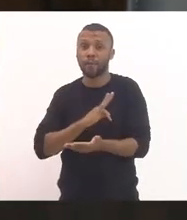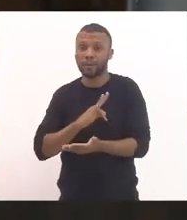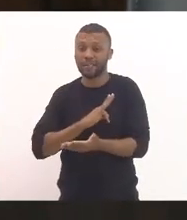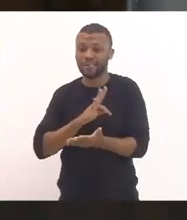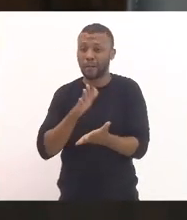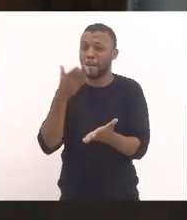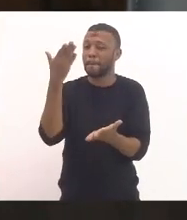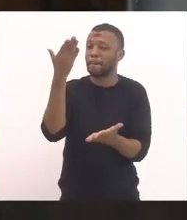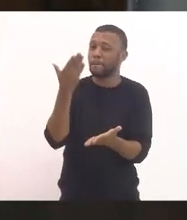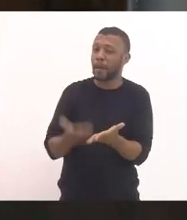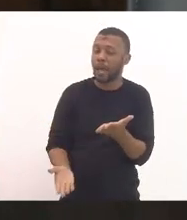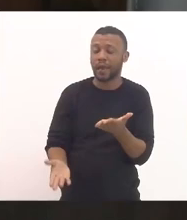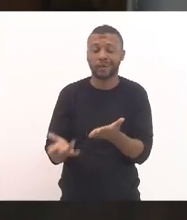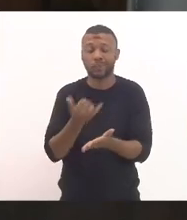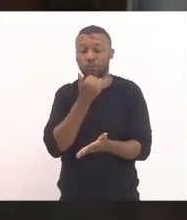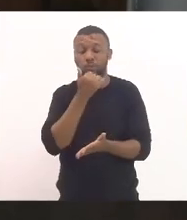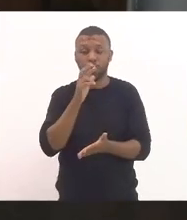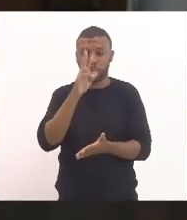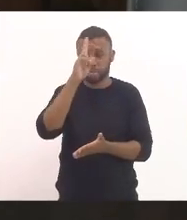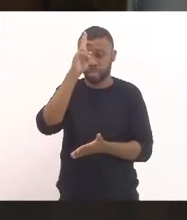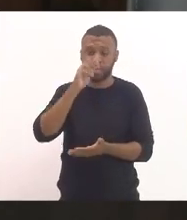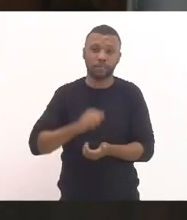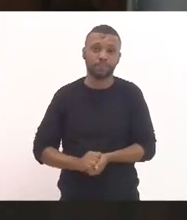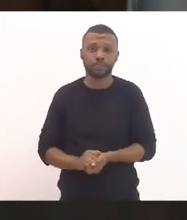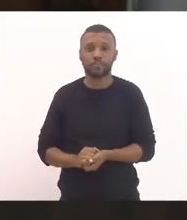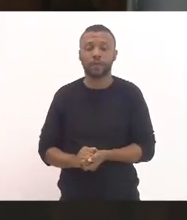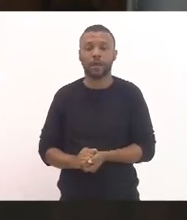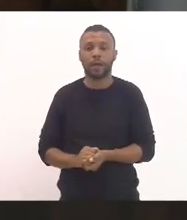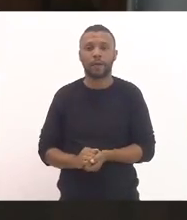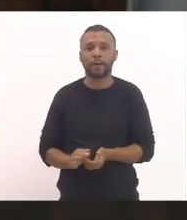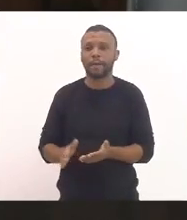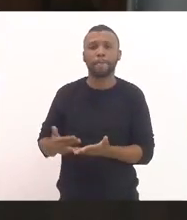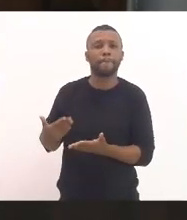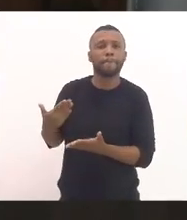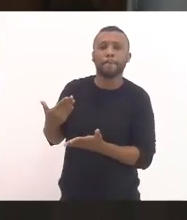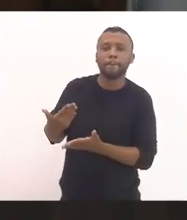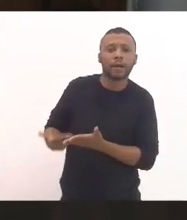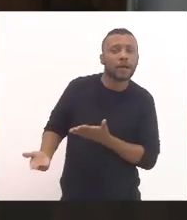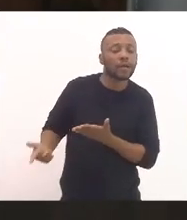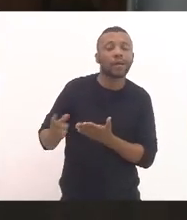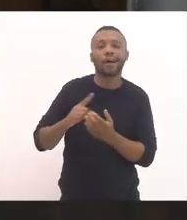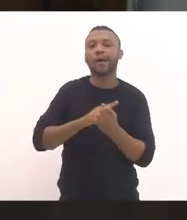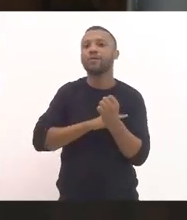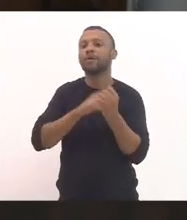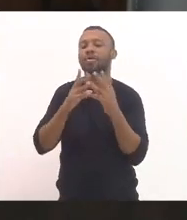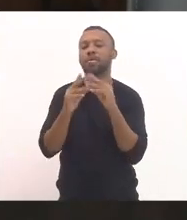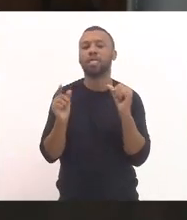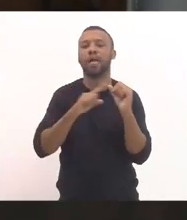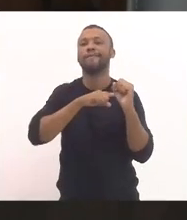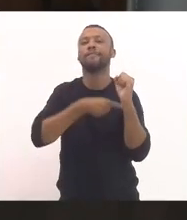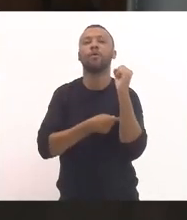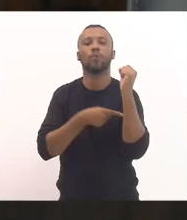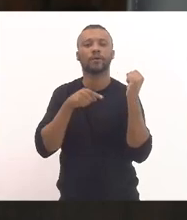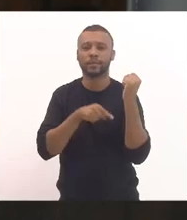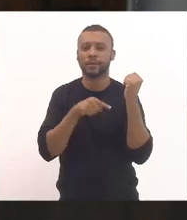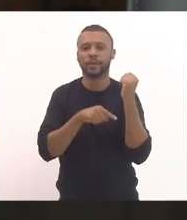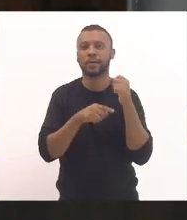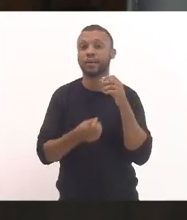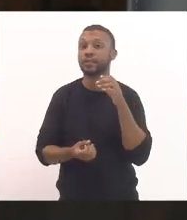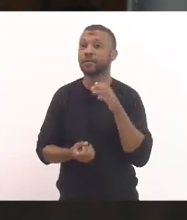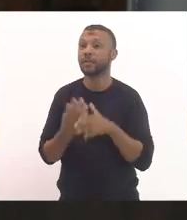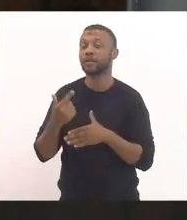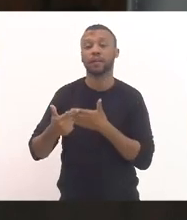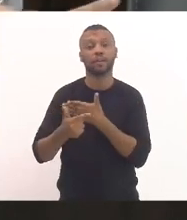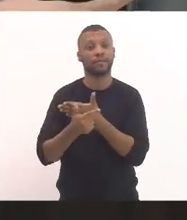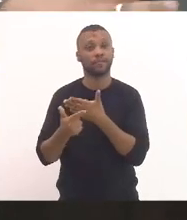perca desculpe perca a sua o sua sua força criando essa